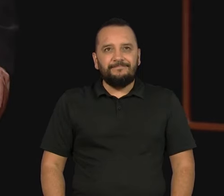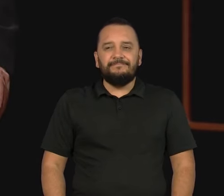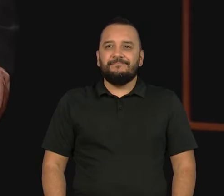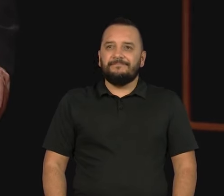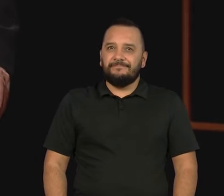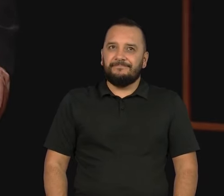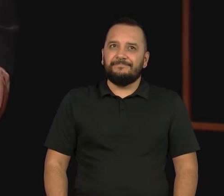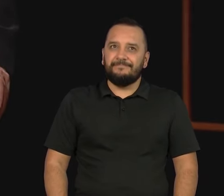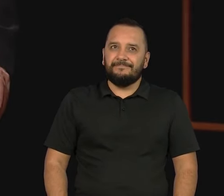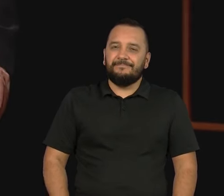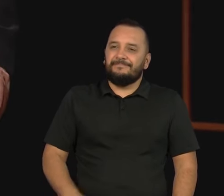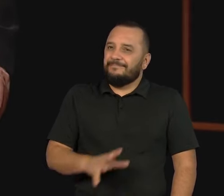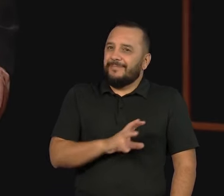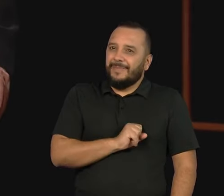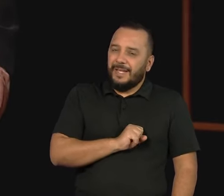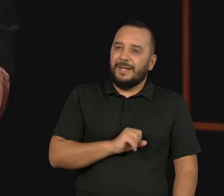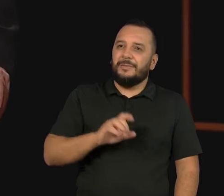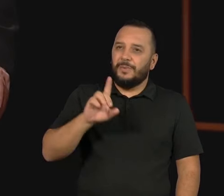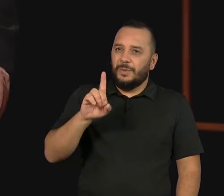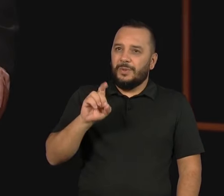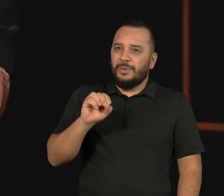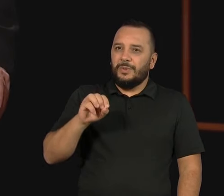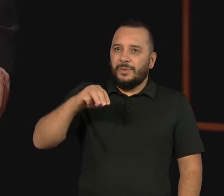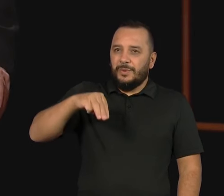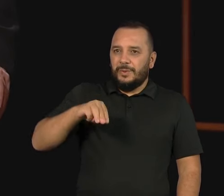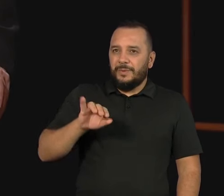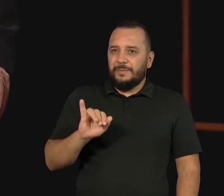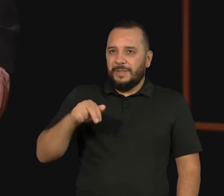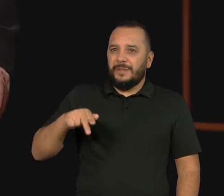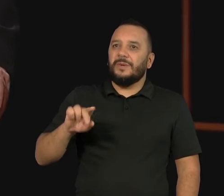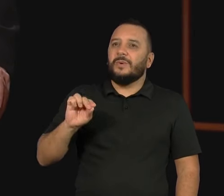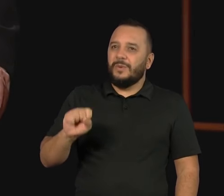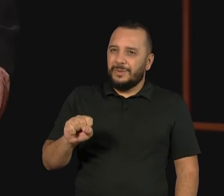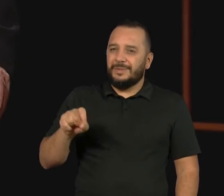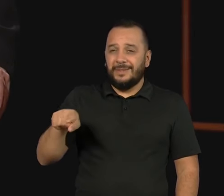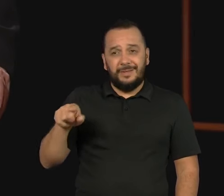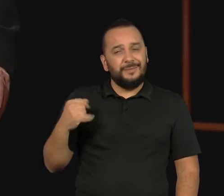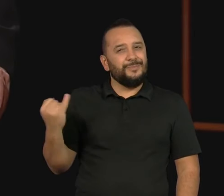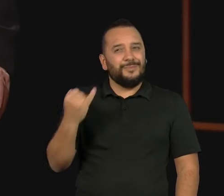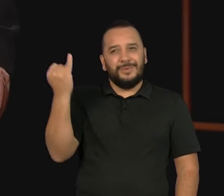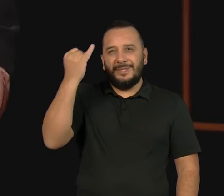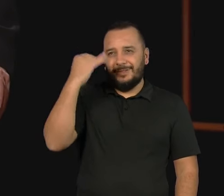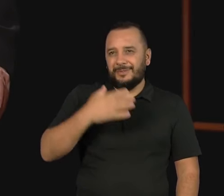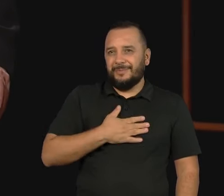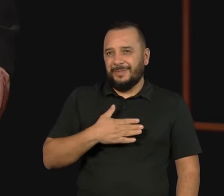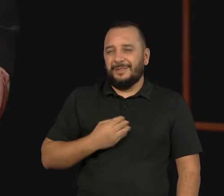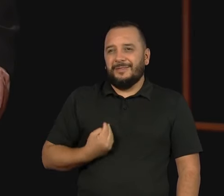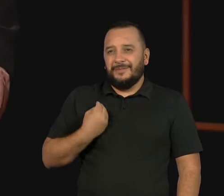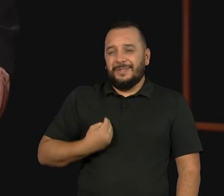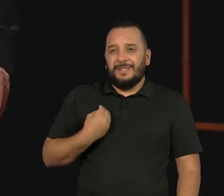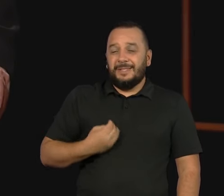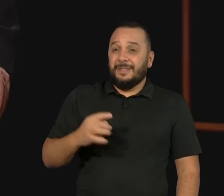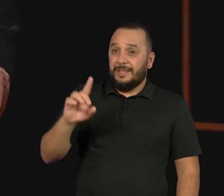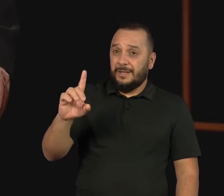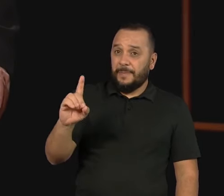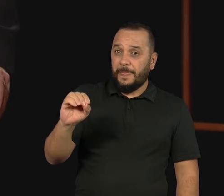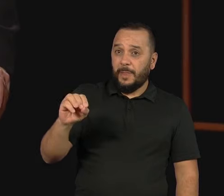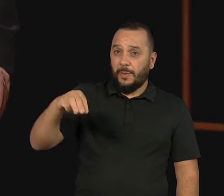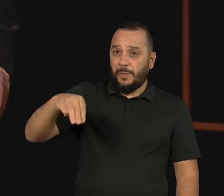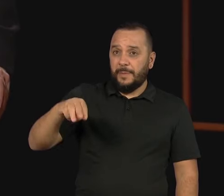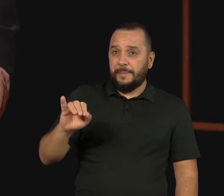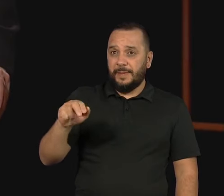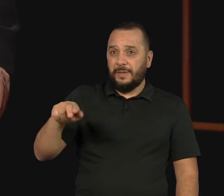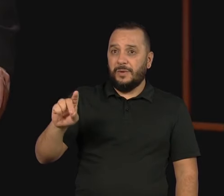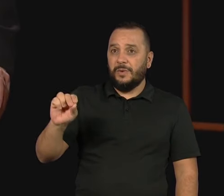Amo o Domingos. Domingos foi uma pessoa fundamental na minha vida. Domingos foi a primeira pessoa que me chamou